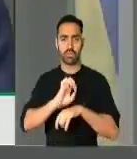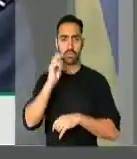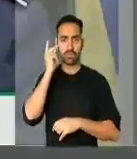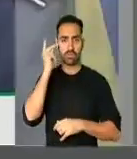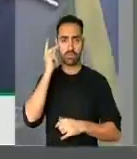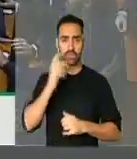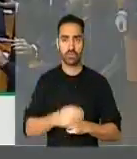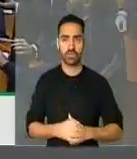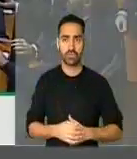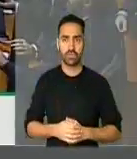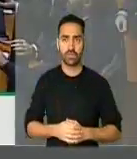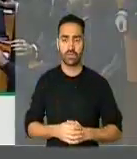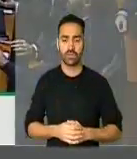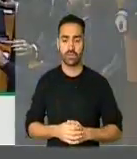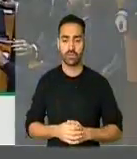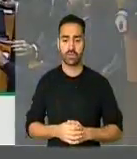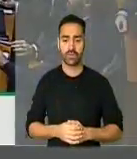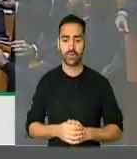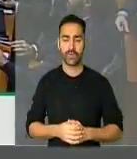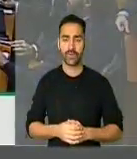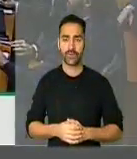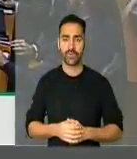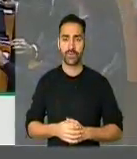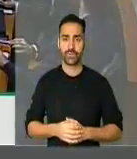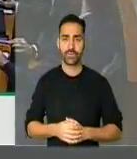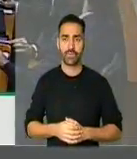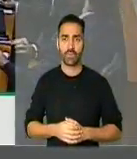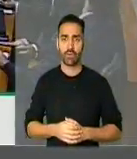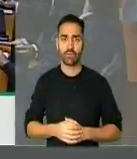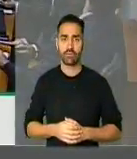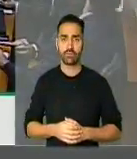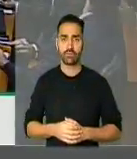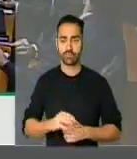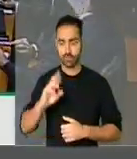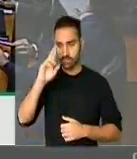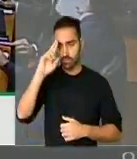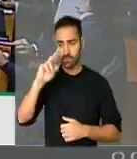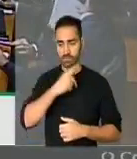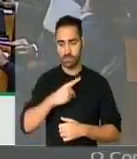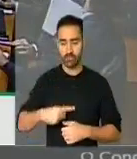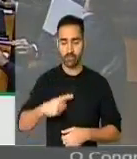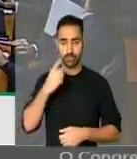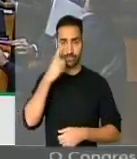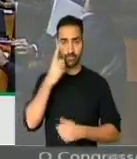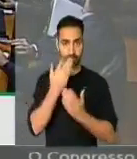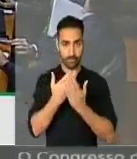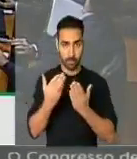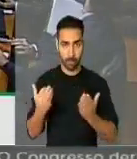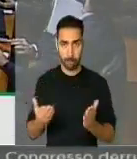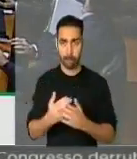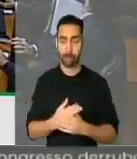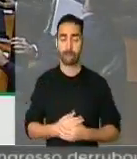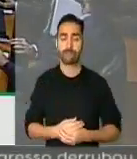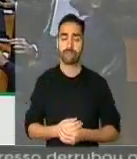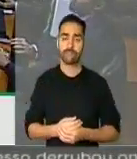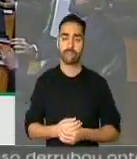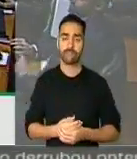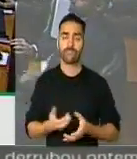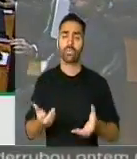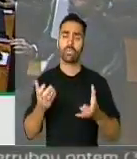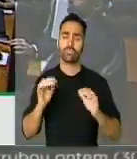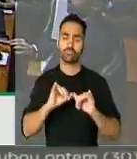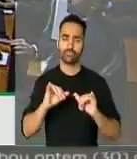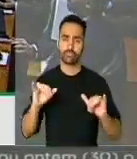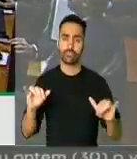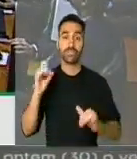Paulo Caetano depois ses senhor presidente senhoras e senhores vereadores senhoras e senhores deputados e quero aqui falar